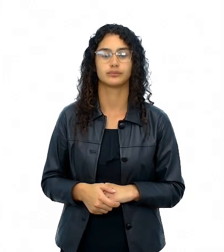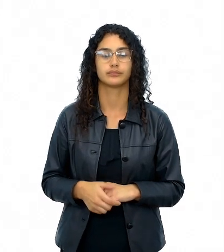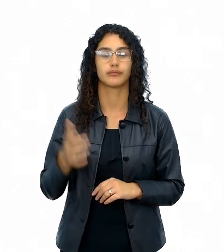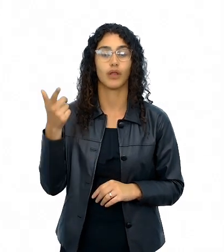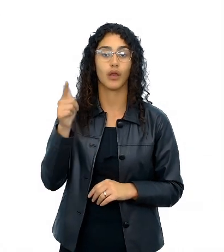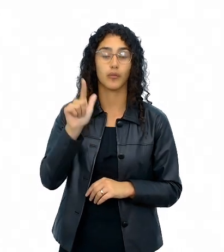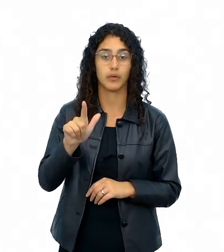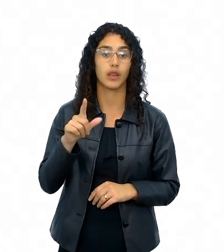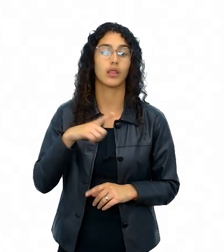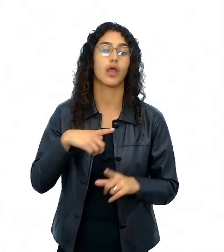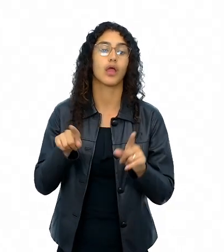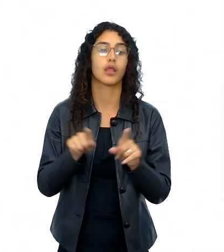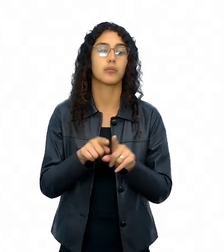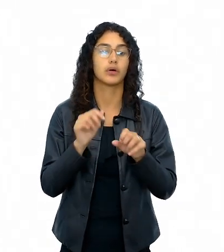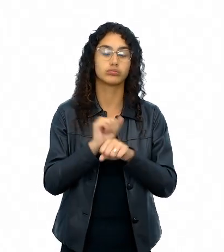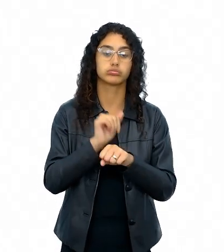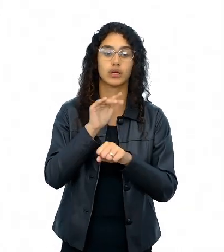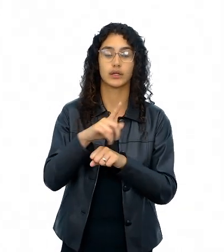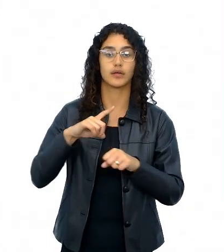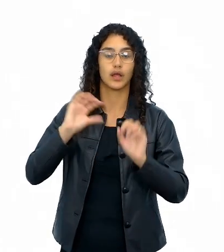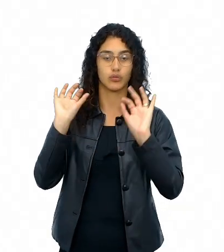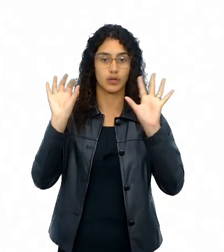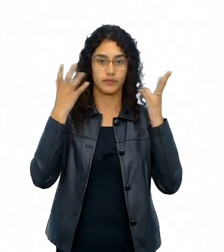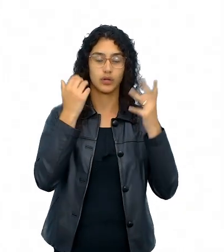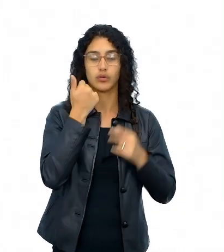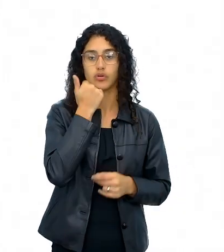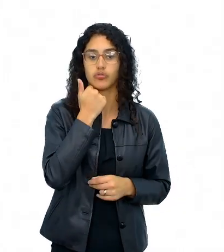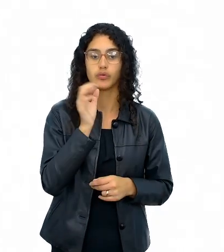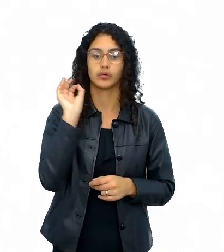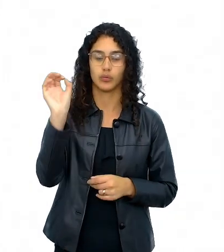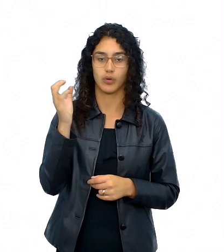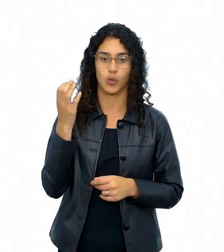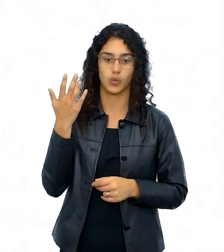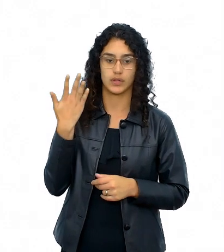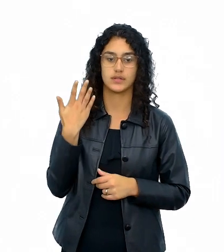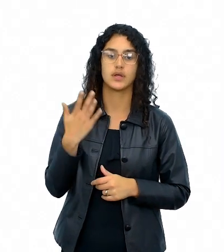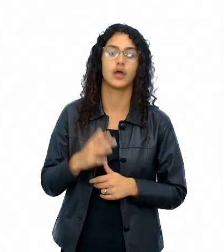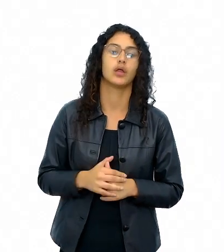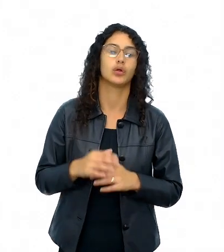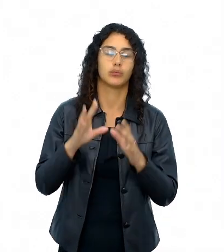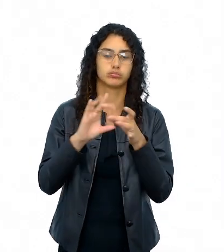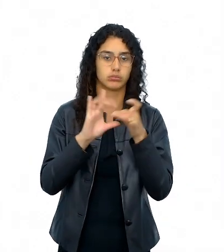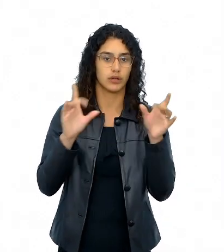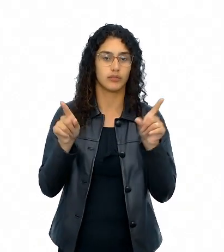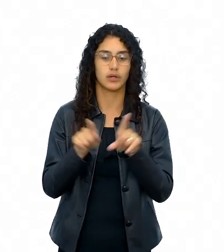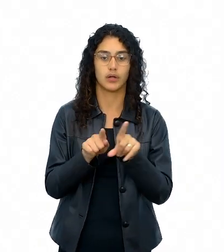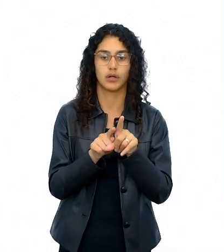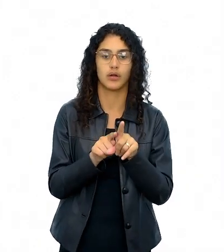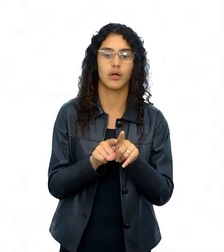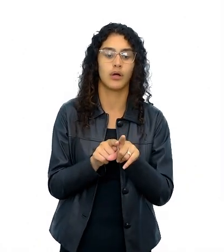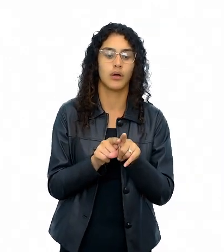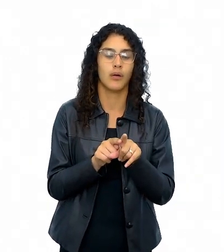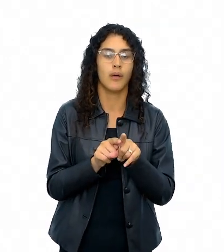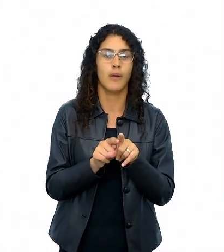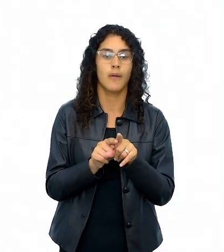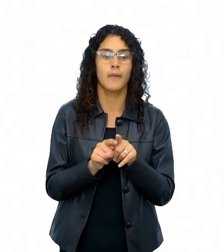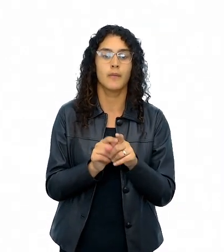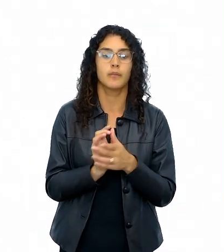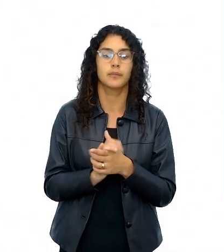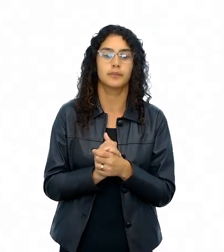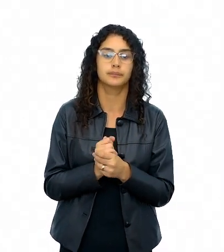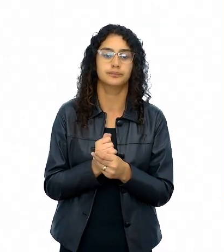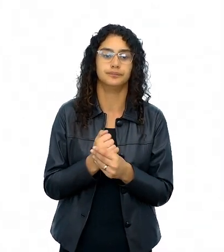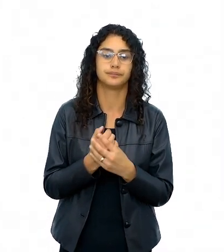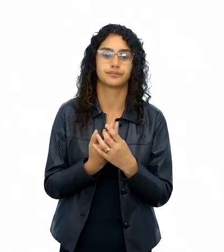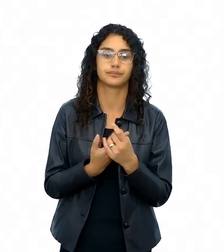Novamente, né, a gente também dá a indicação dos eventos científicos que estão com inscrições abertas para ouvintes, tá